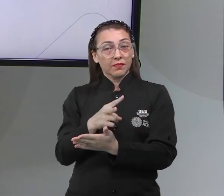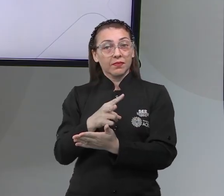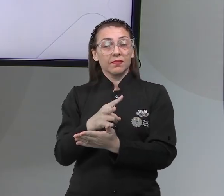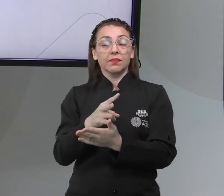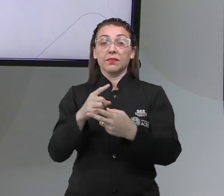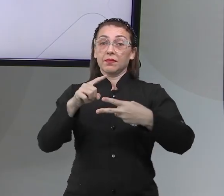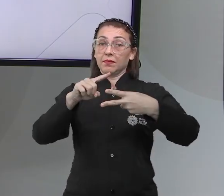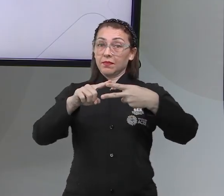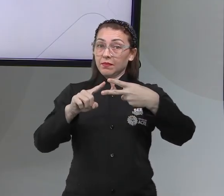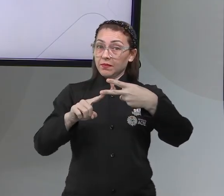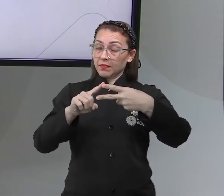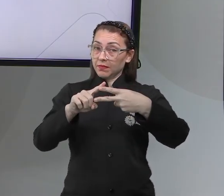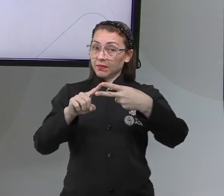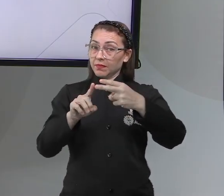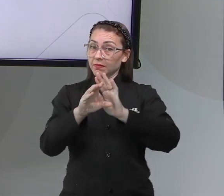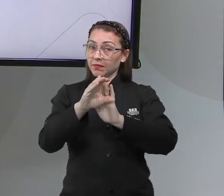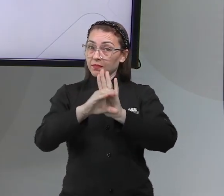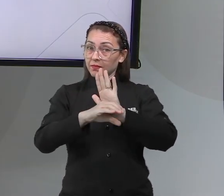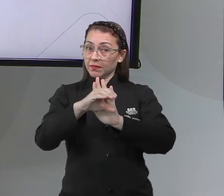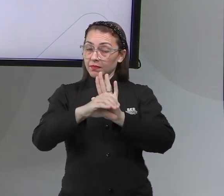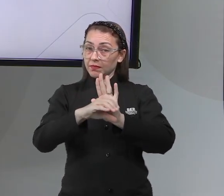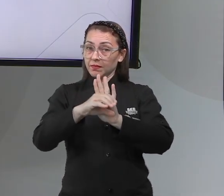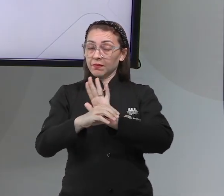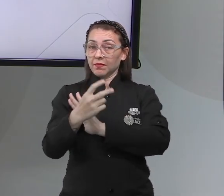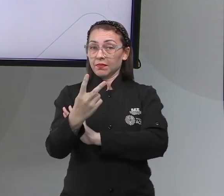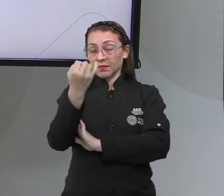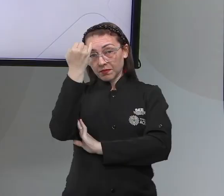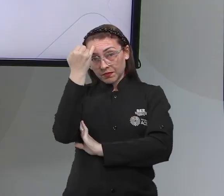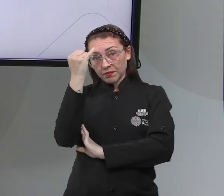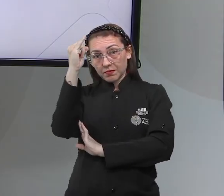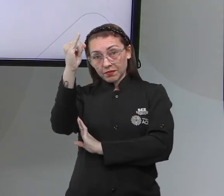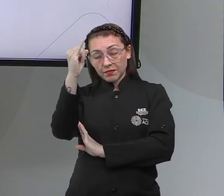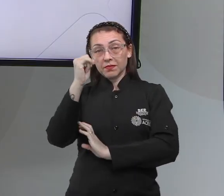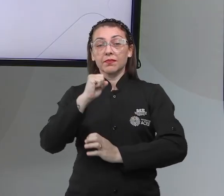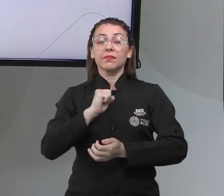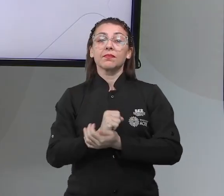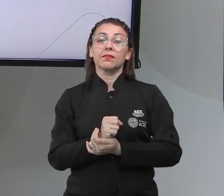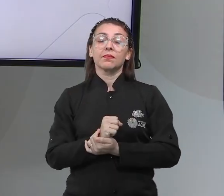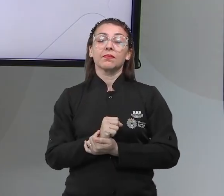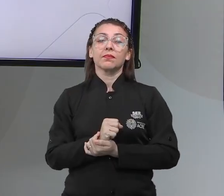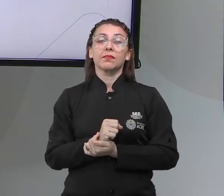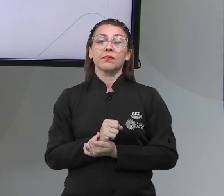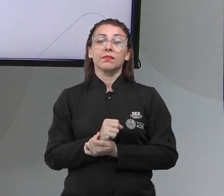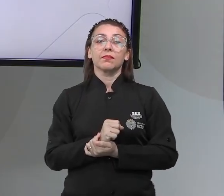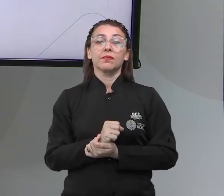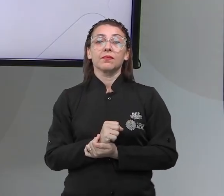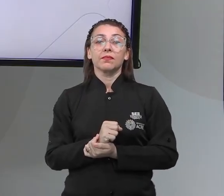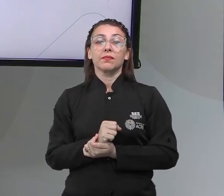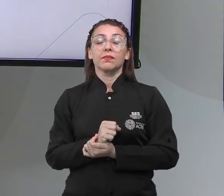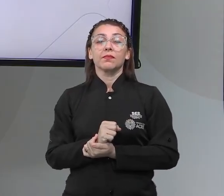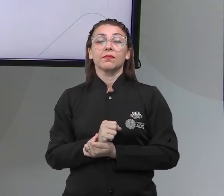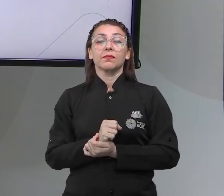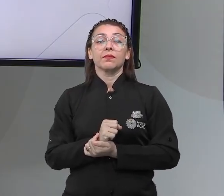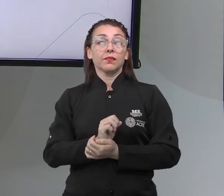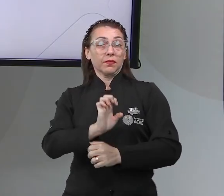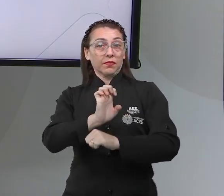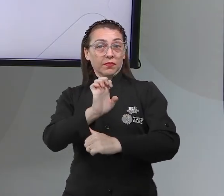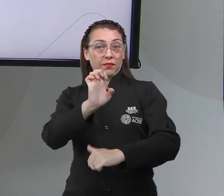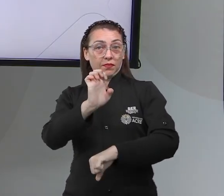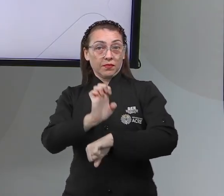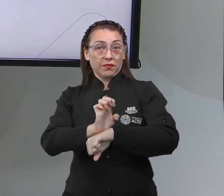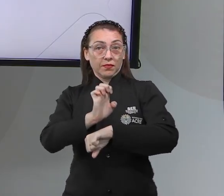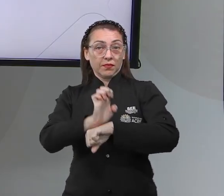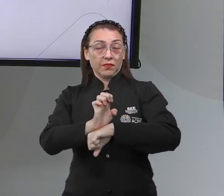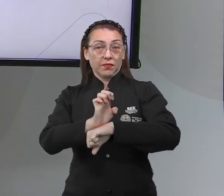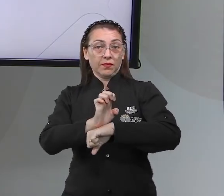de dois conceitos, duas ideias bastante pertinentes: o Estado e o poder,